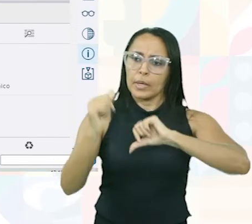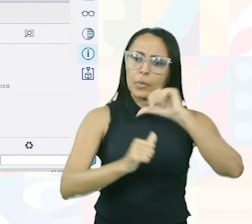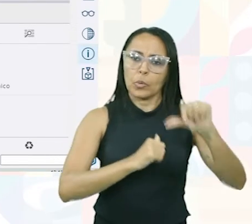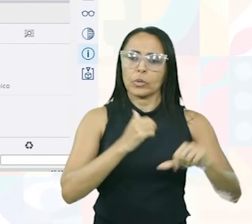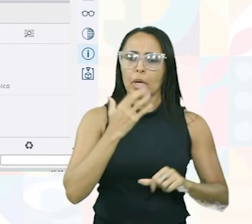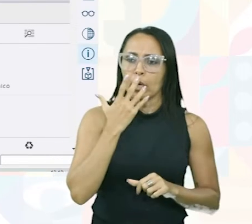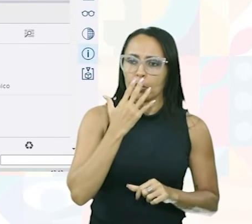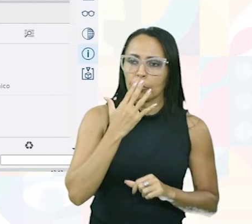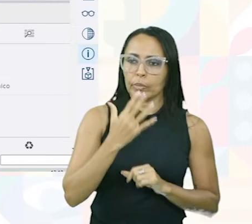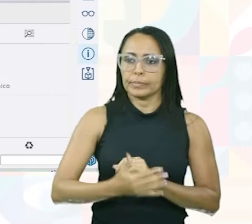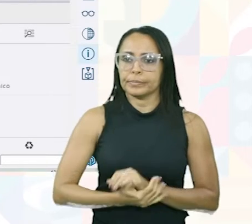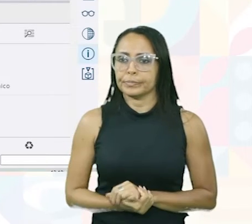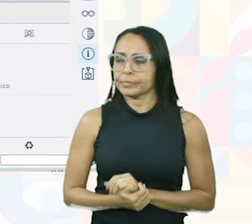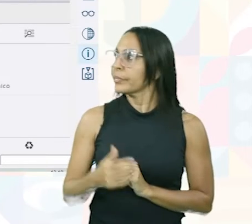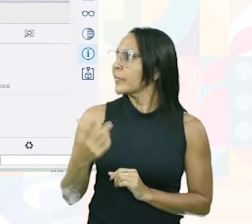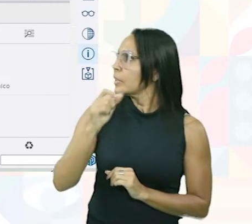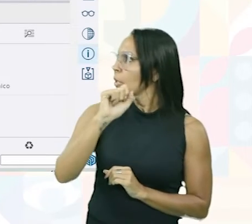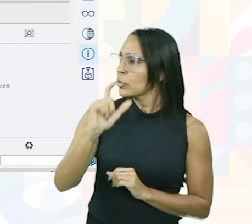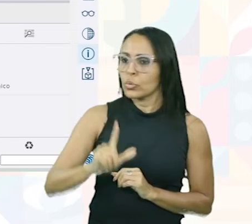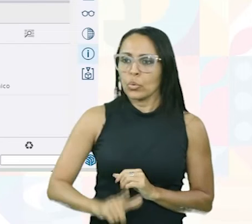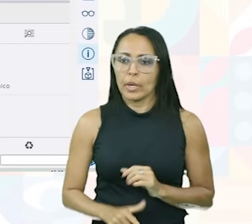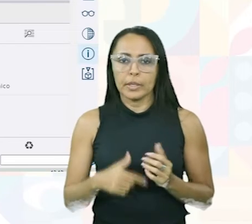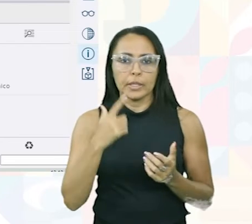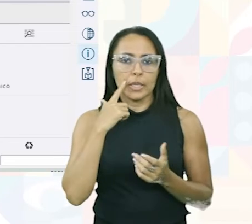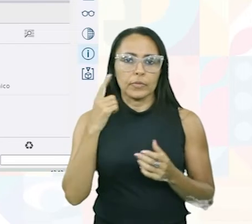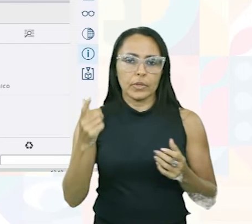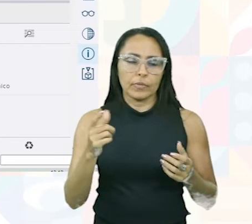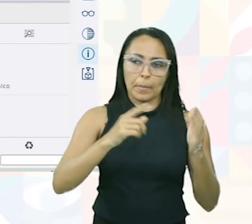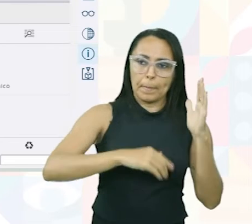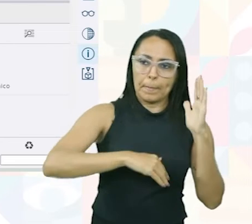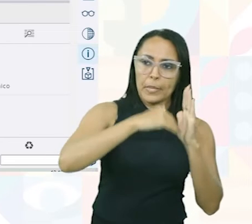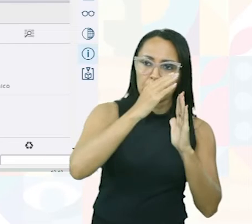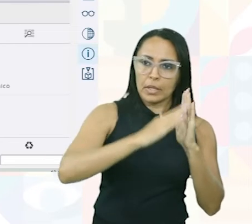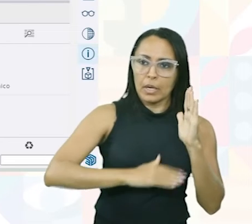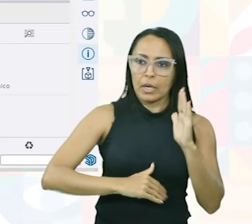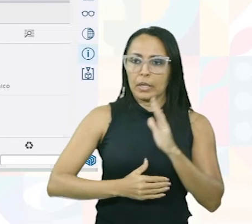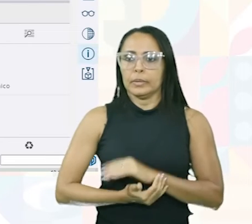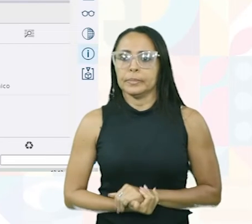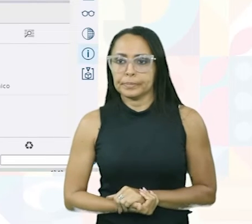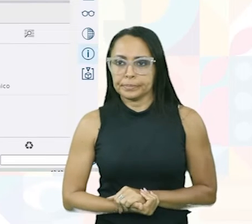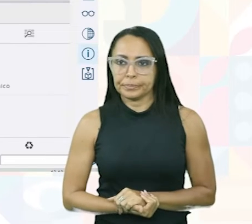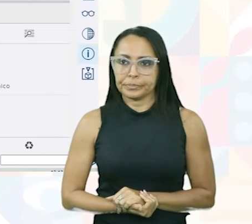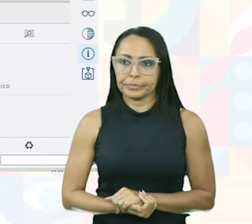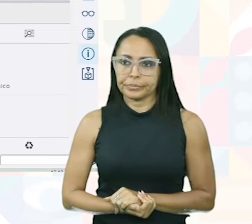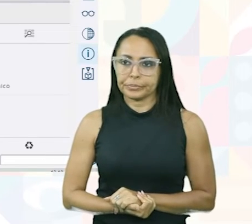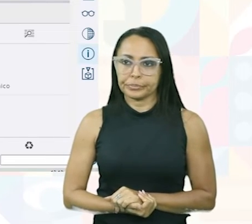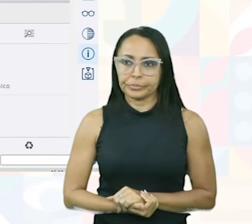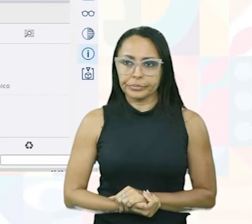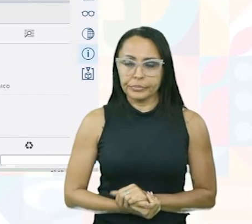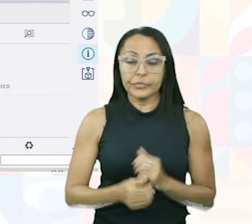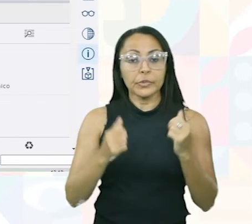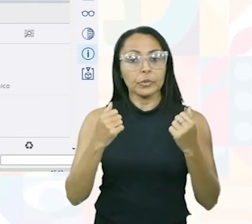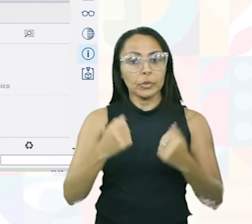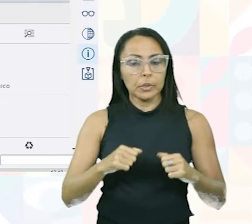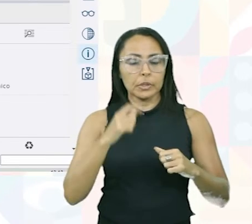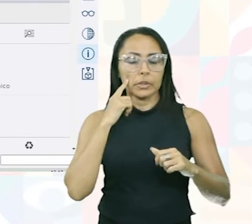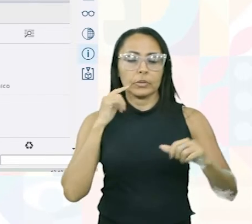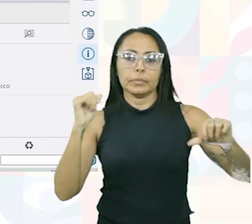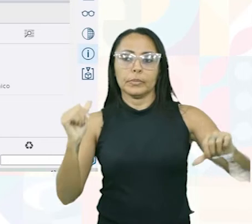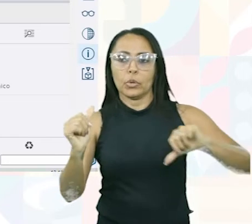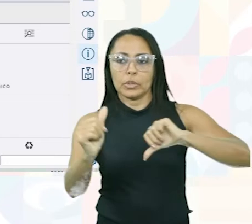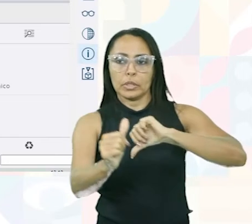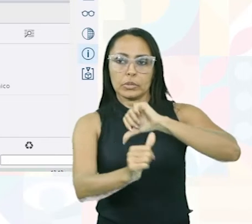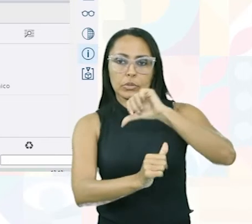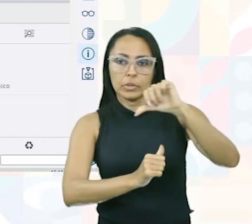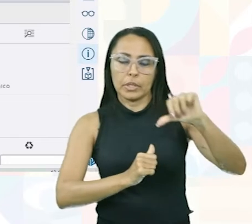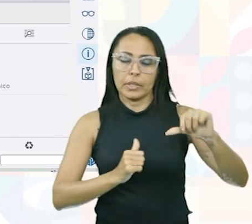Se eu escolher esse azul aqui, ó, eu vou pintar as faces do objeto. Então, eu tenho que rotacionar para ver as outras